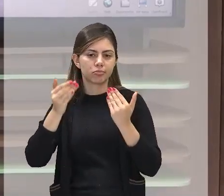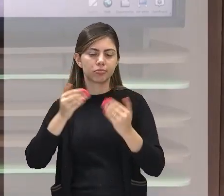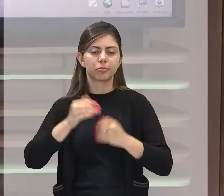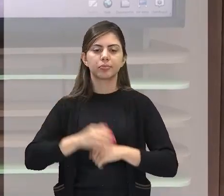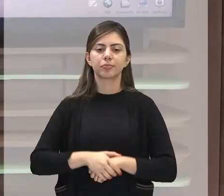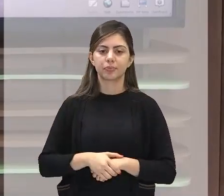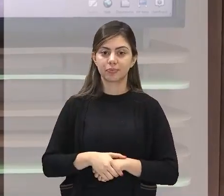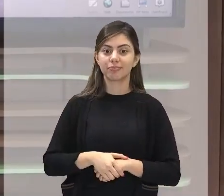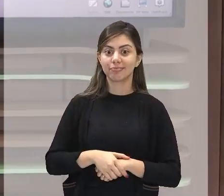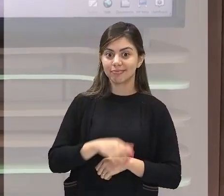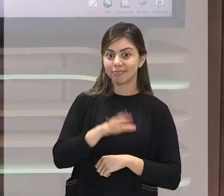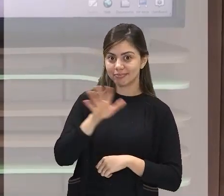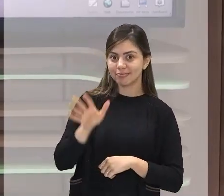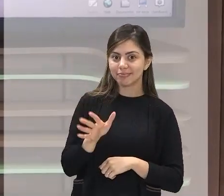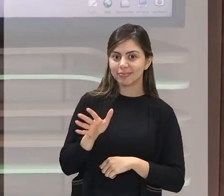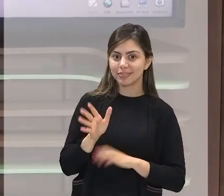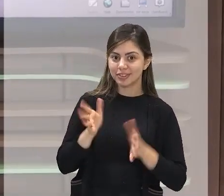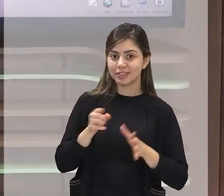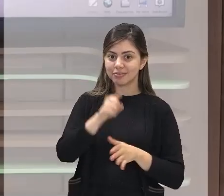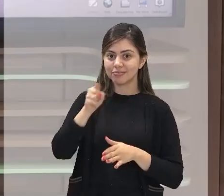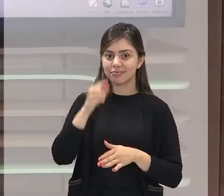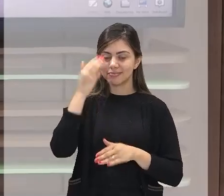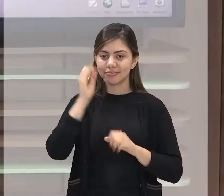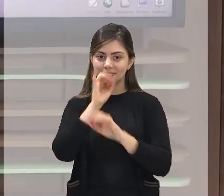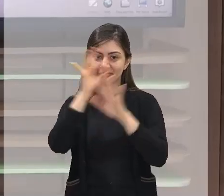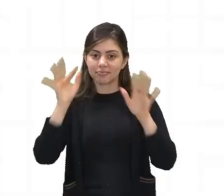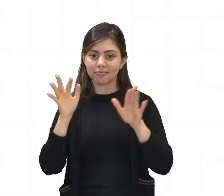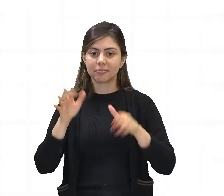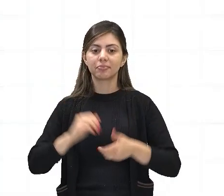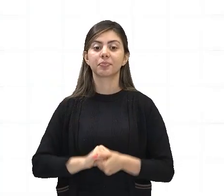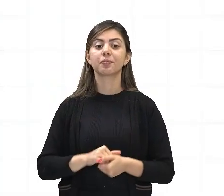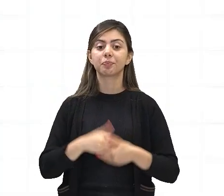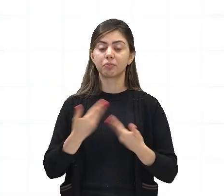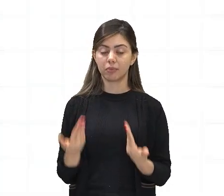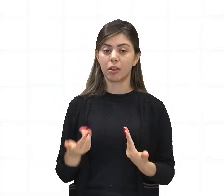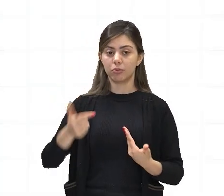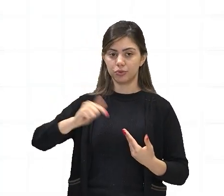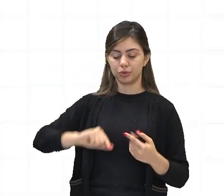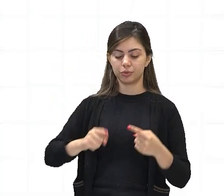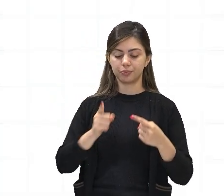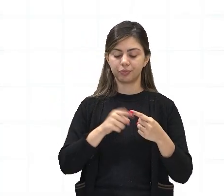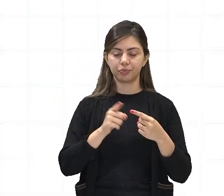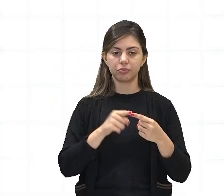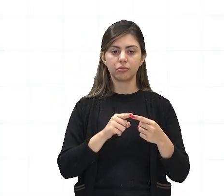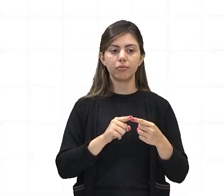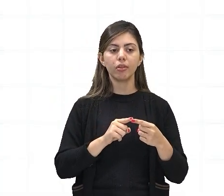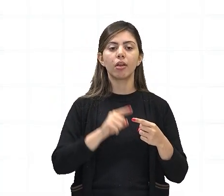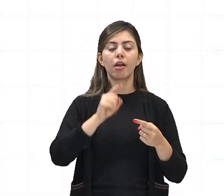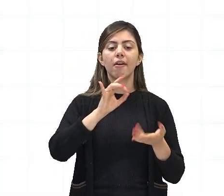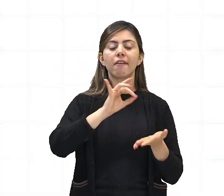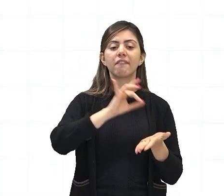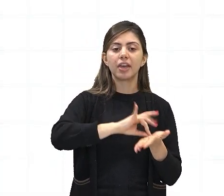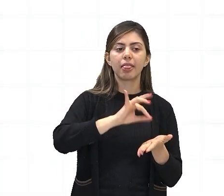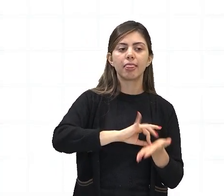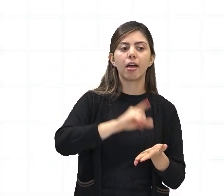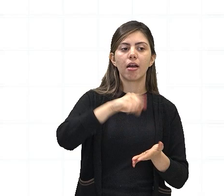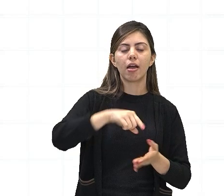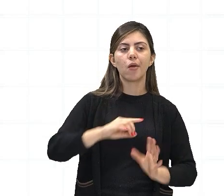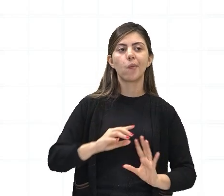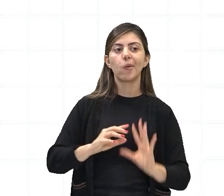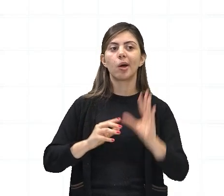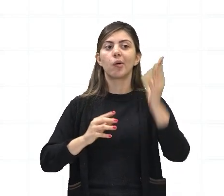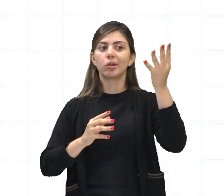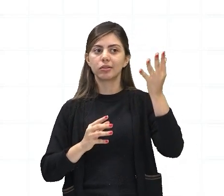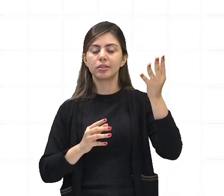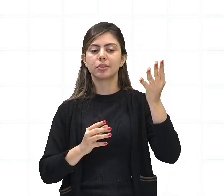ideias. Ficou claro isso? Muito bem. Então, fato, retomando, fato é um acontecimento, é uma ocorrência,